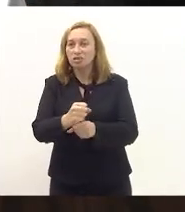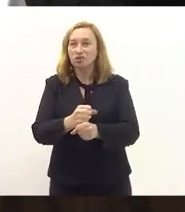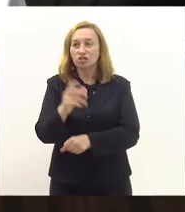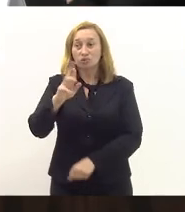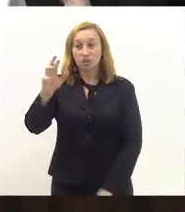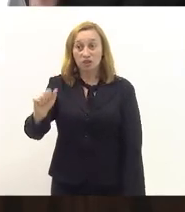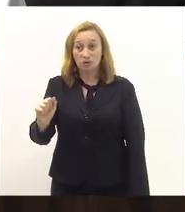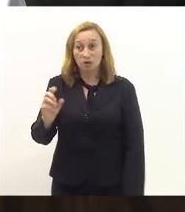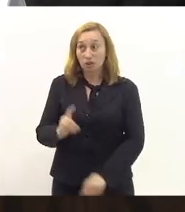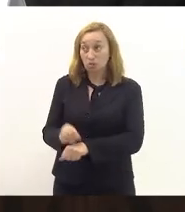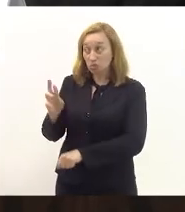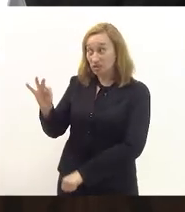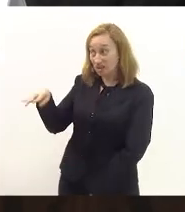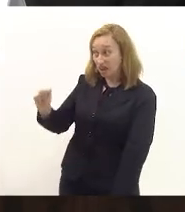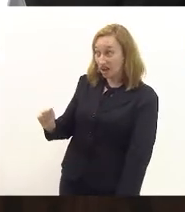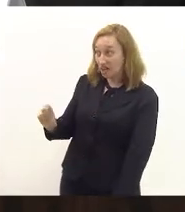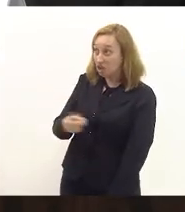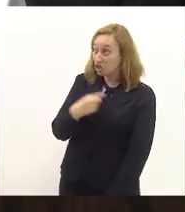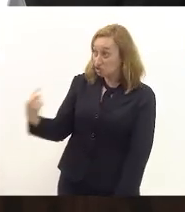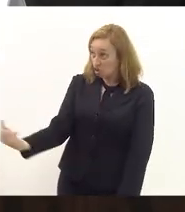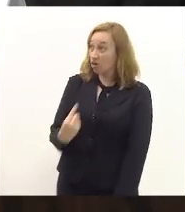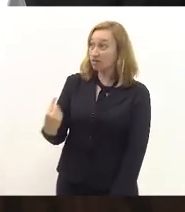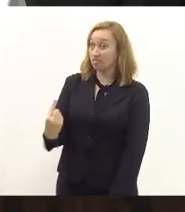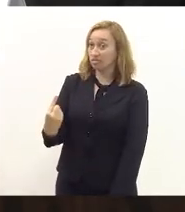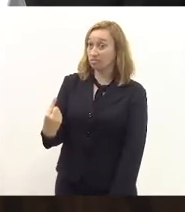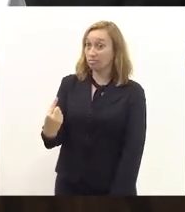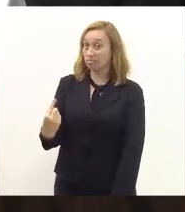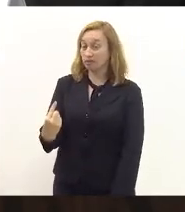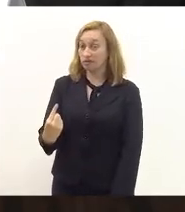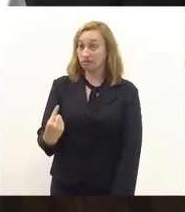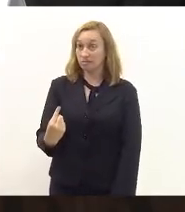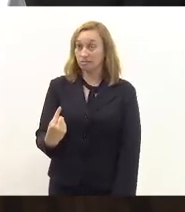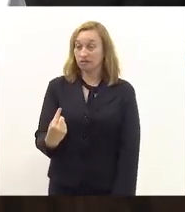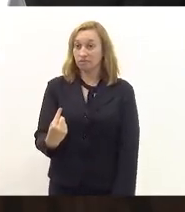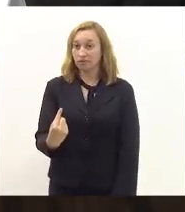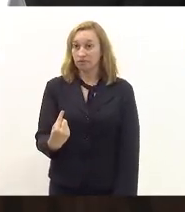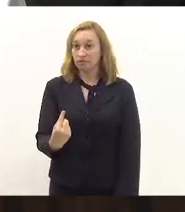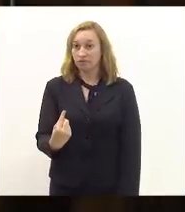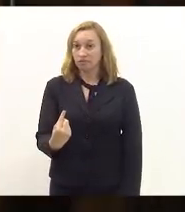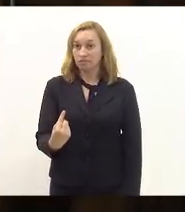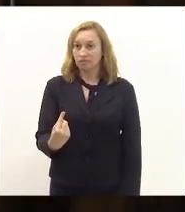doutor Siqueira, nós vamos, em